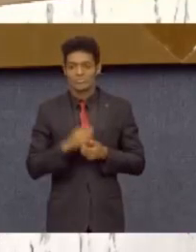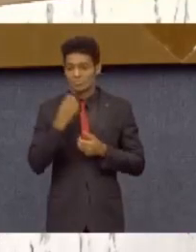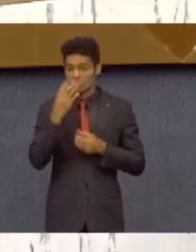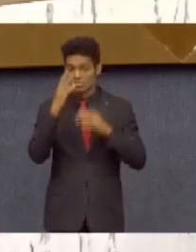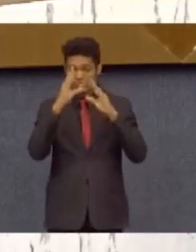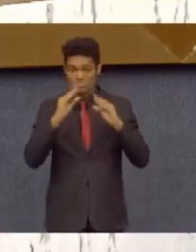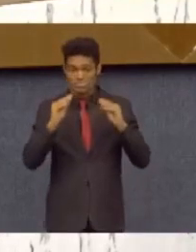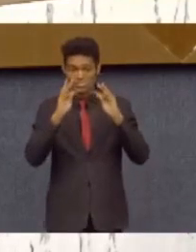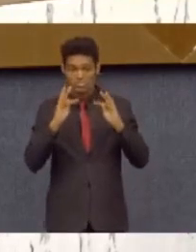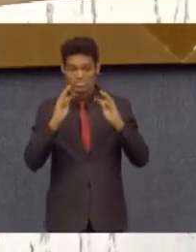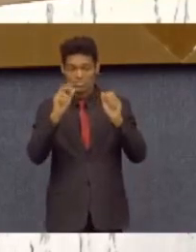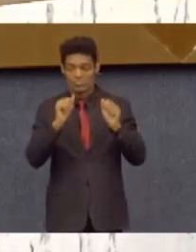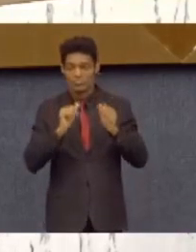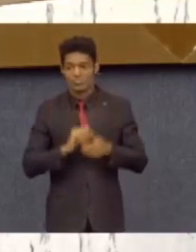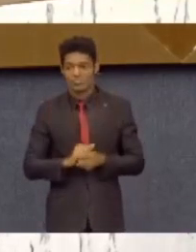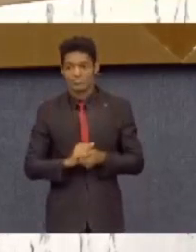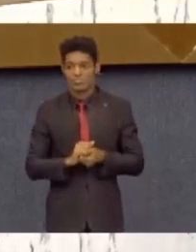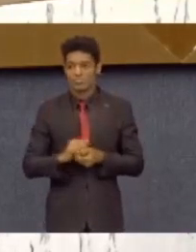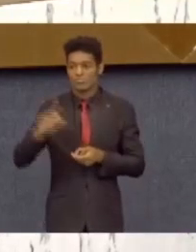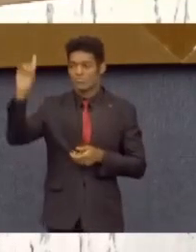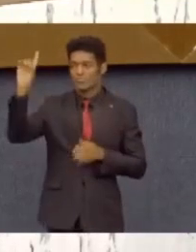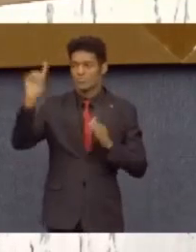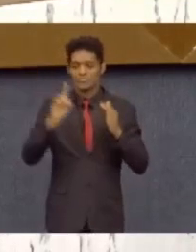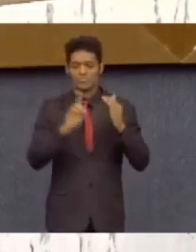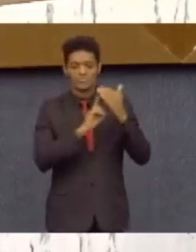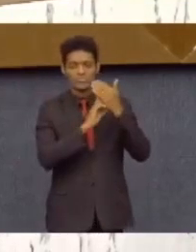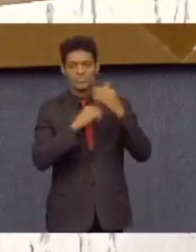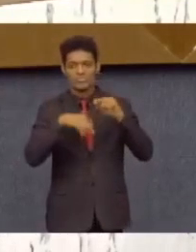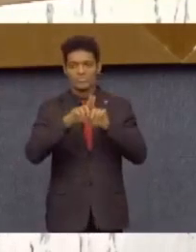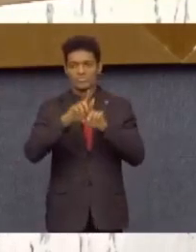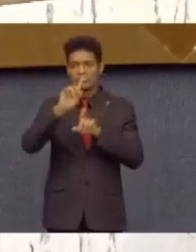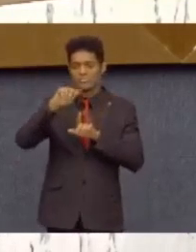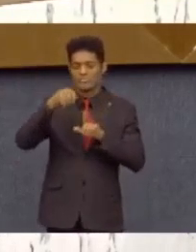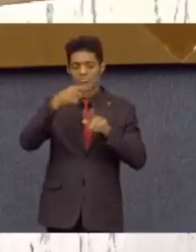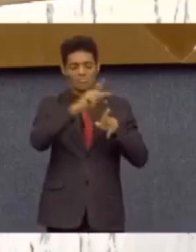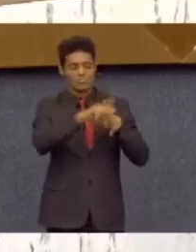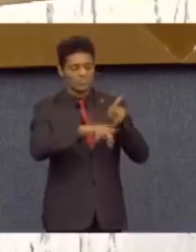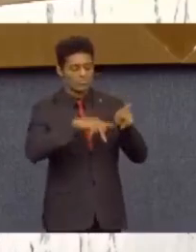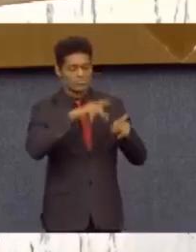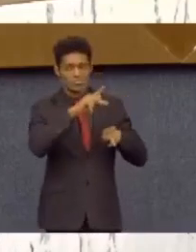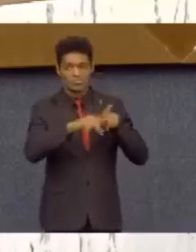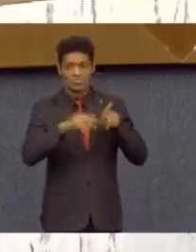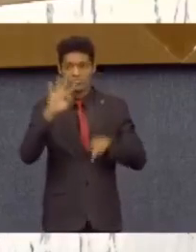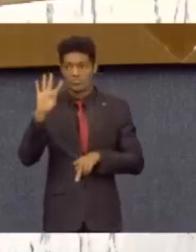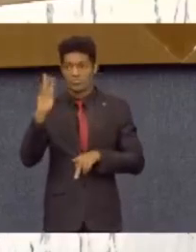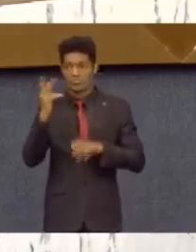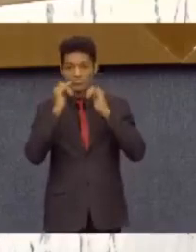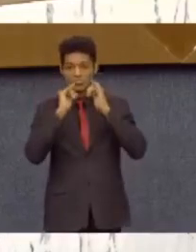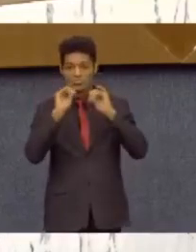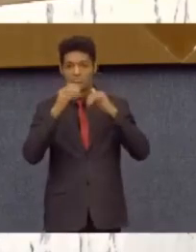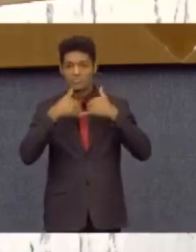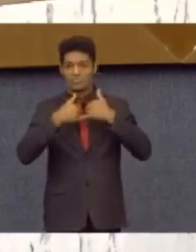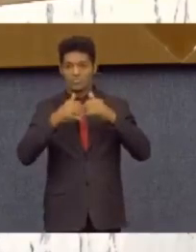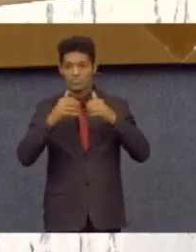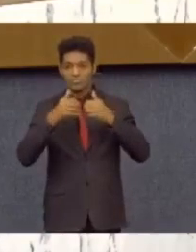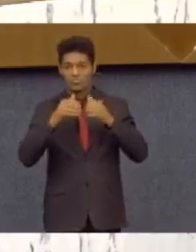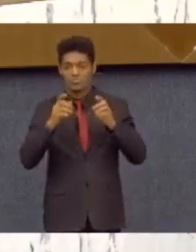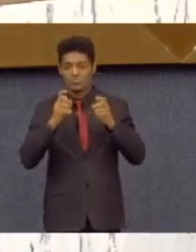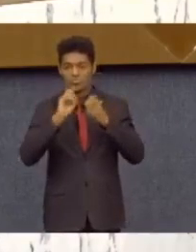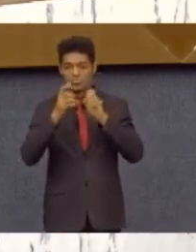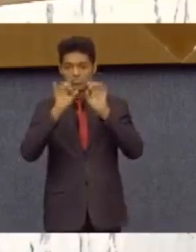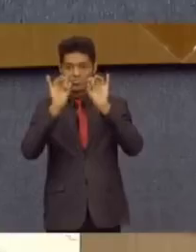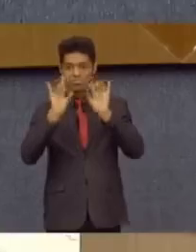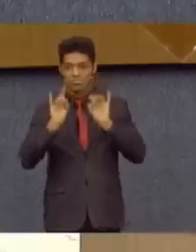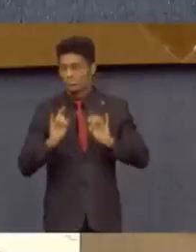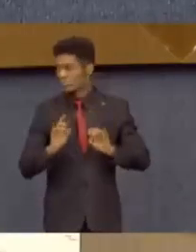Boa noite a todos. Sob a proteção de Deus e em nome do povo de Belo Horizonte, declaro aberto esta